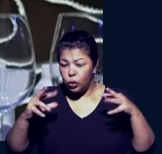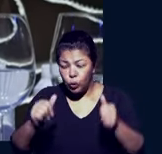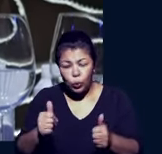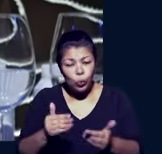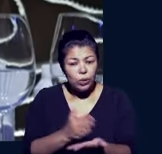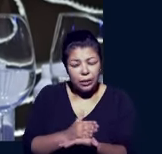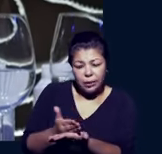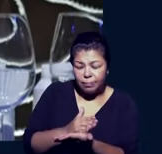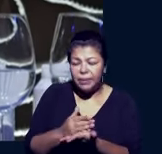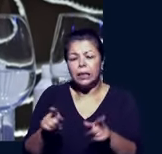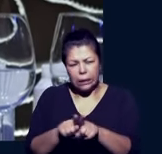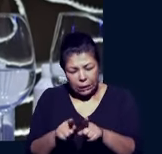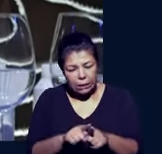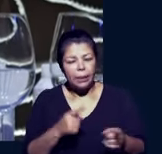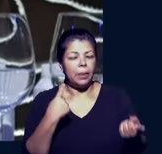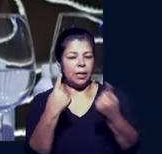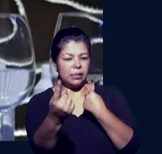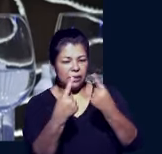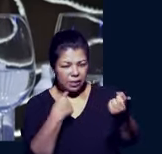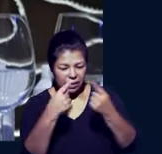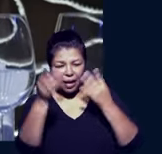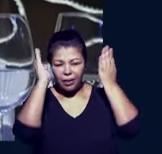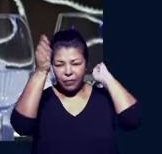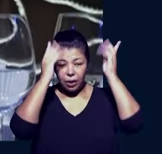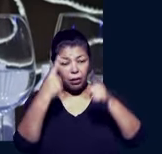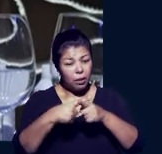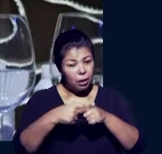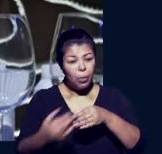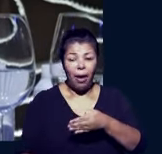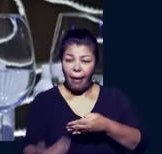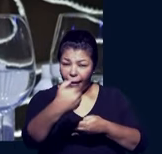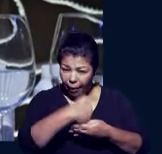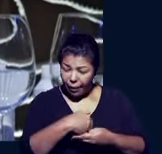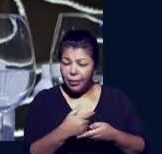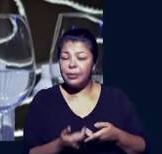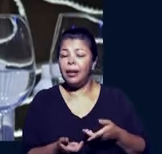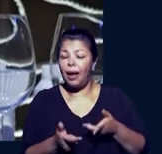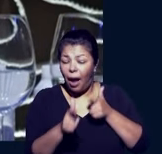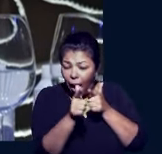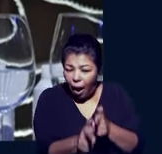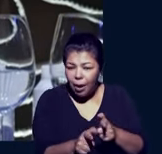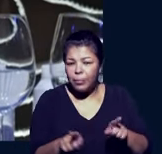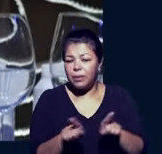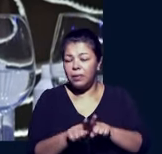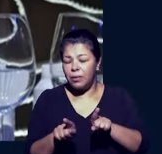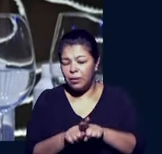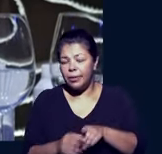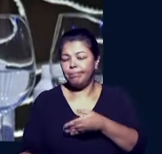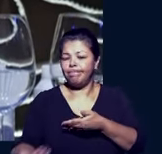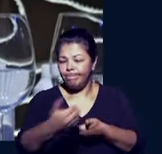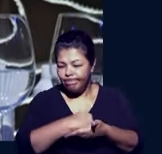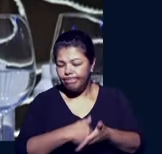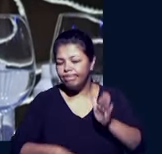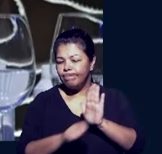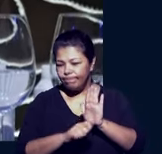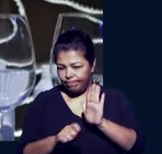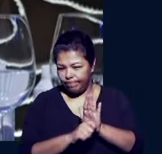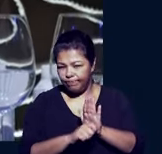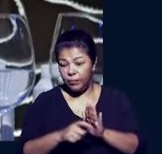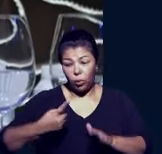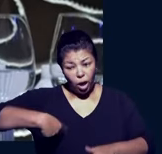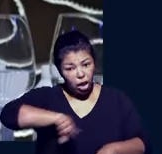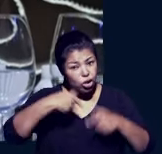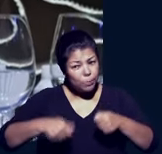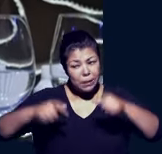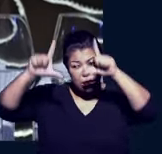nas estradas federais que é por lá que entra a arma que entra que entra droga e se a gente diminuir as fixi